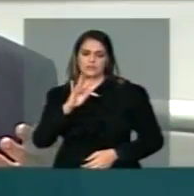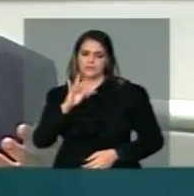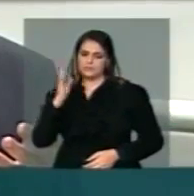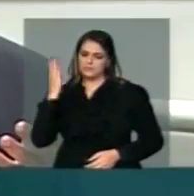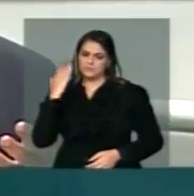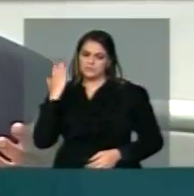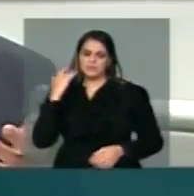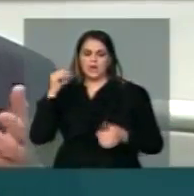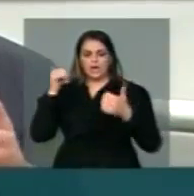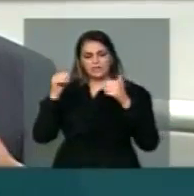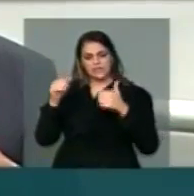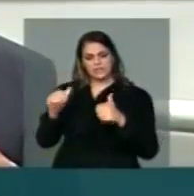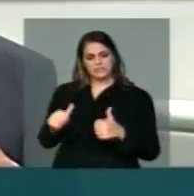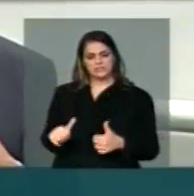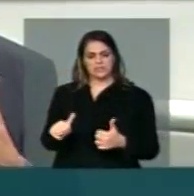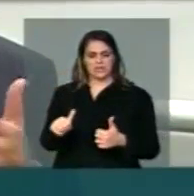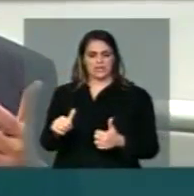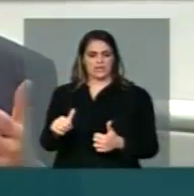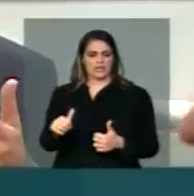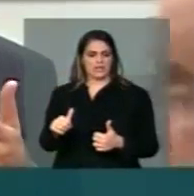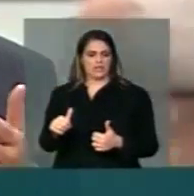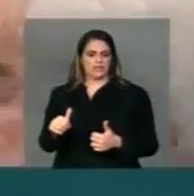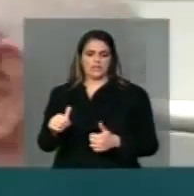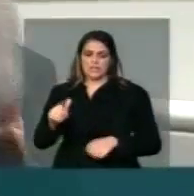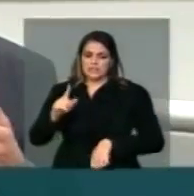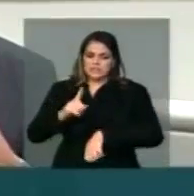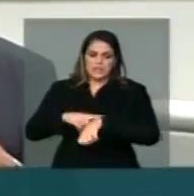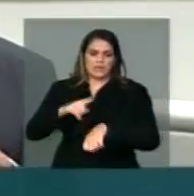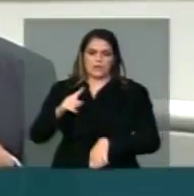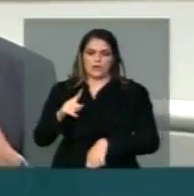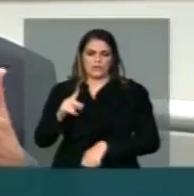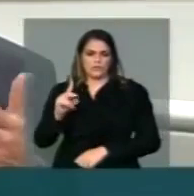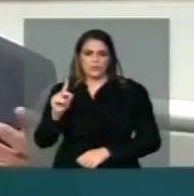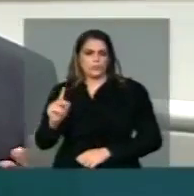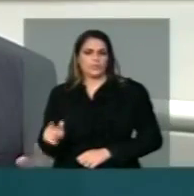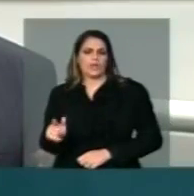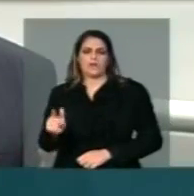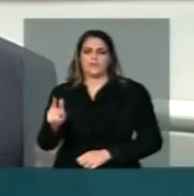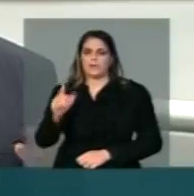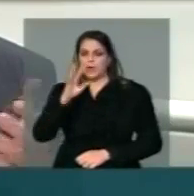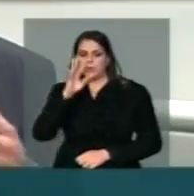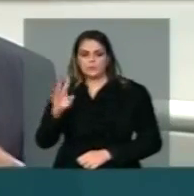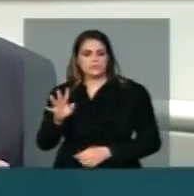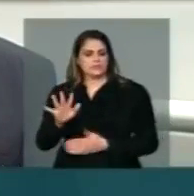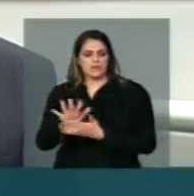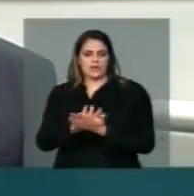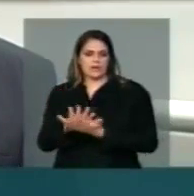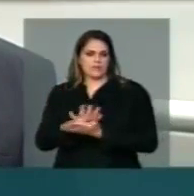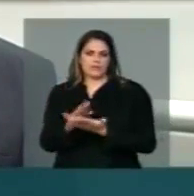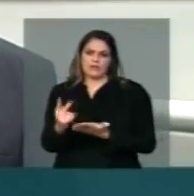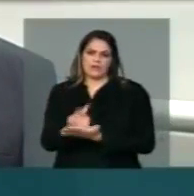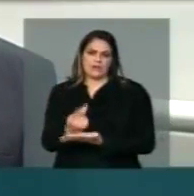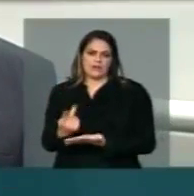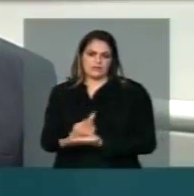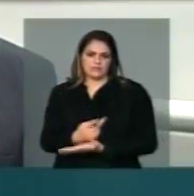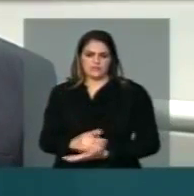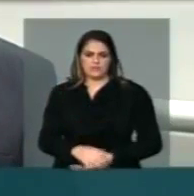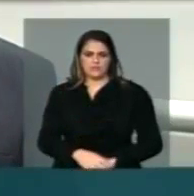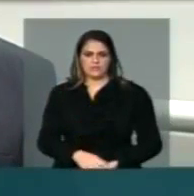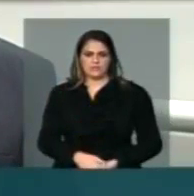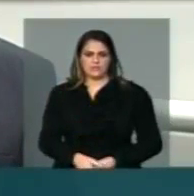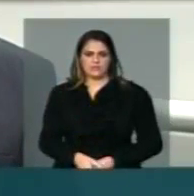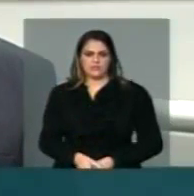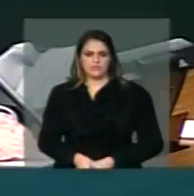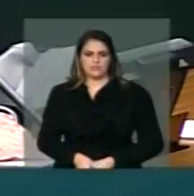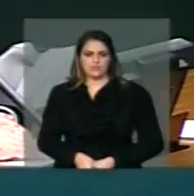sendo analisados, não sendo possível, na ocasião, atribuir-lhe qualquer irregularidade. Então,